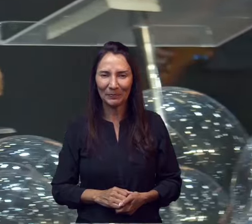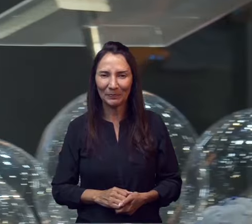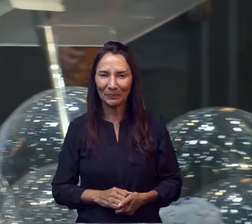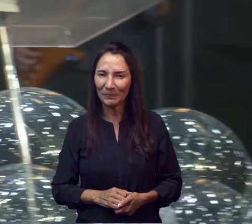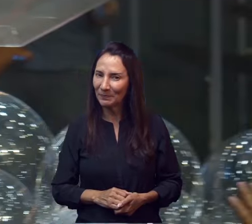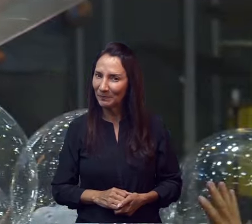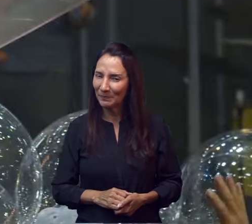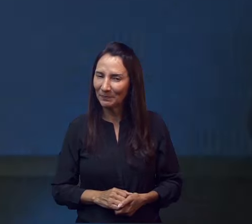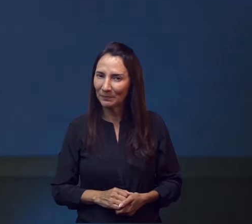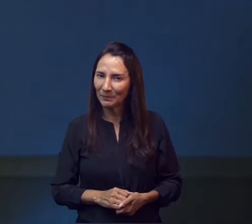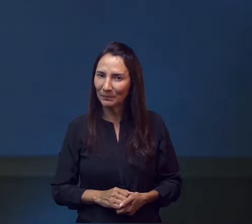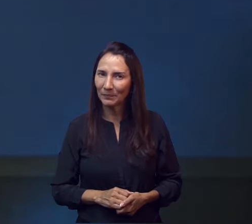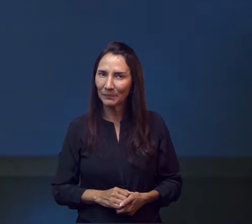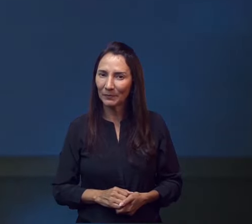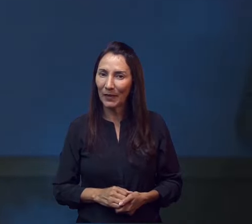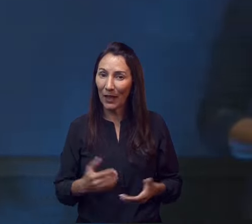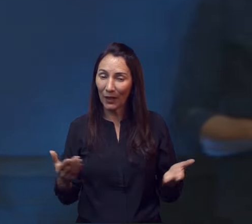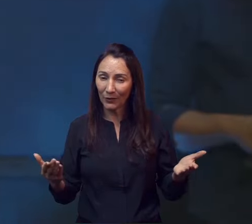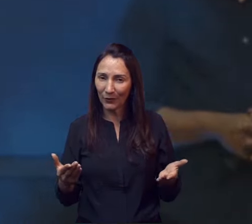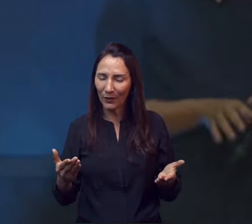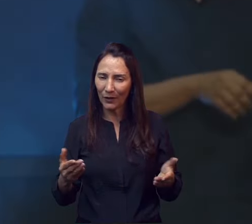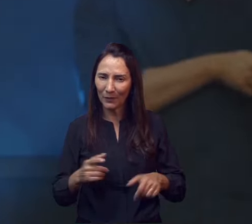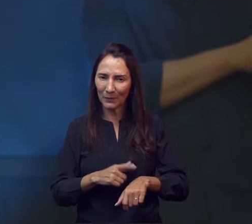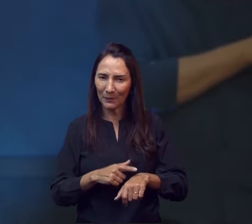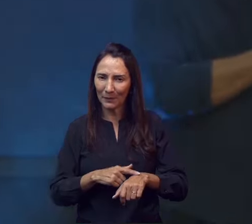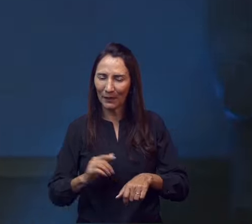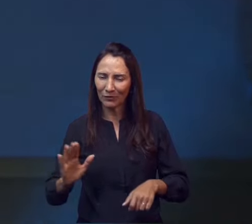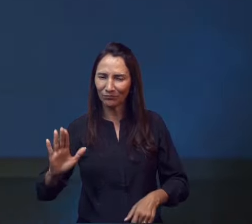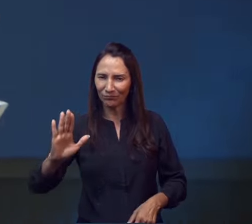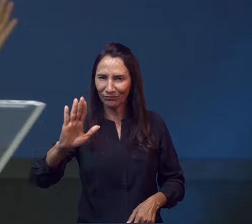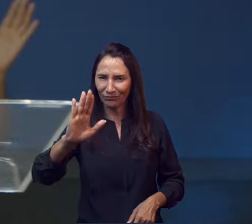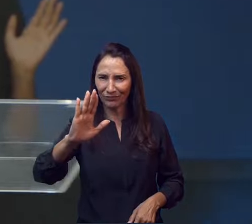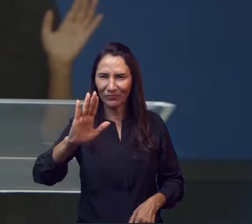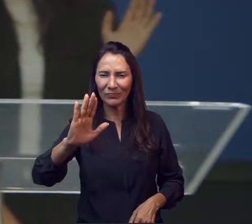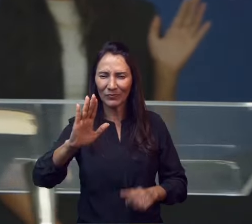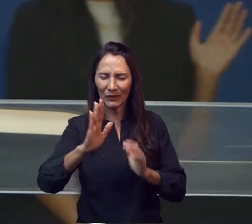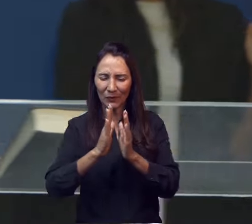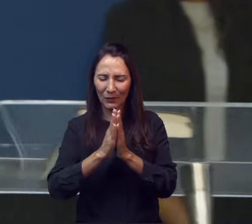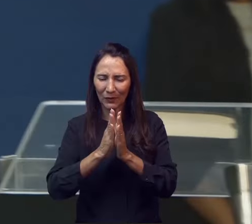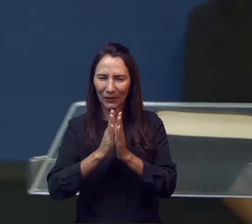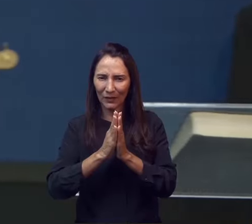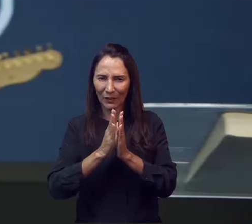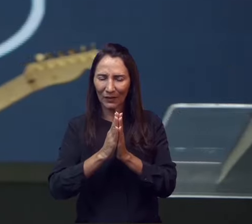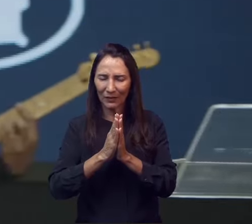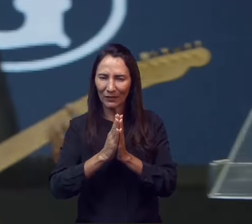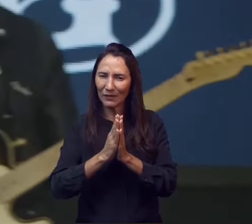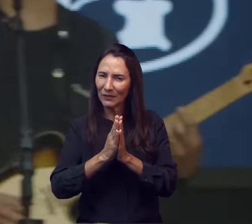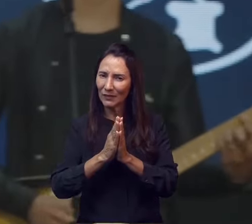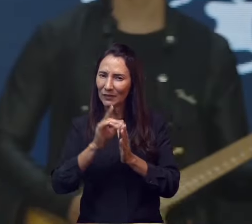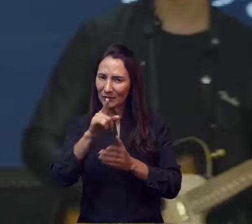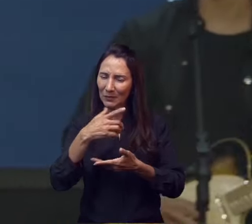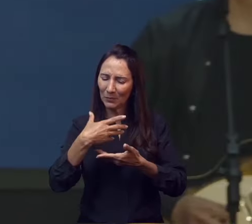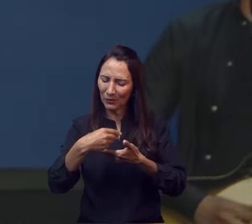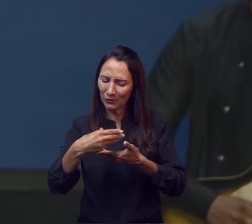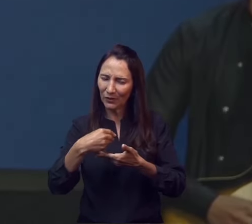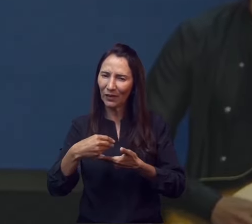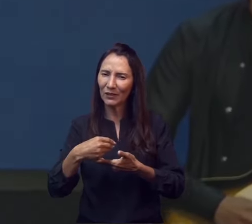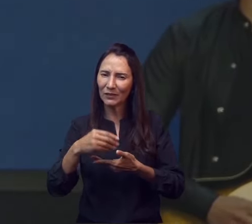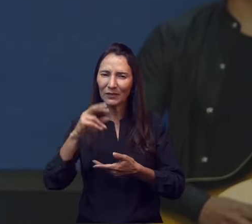vamos lá estende a mão sobre essas pessoas nós vamos orar faça essa oração diga Jesus entrar na minha vida